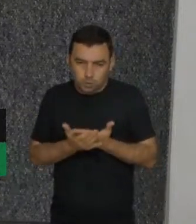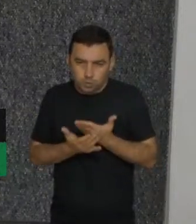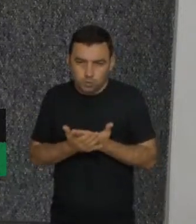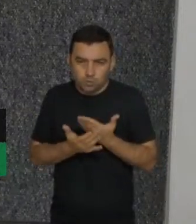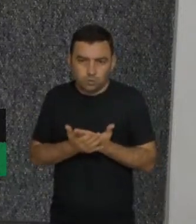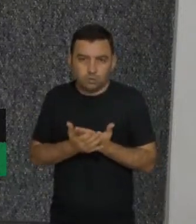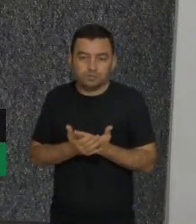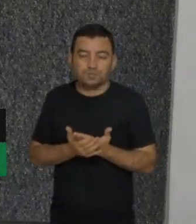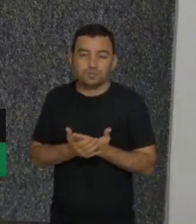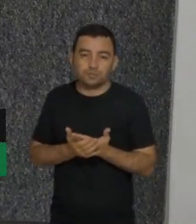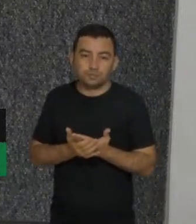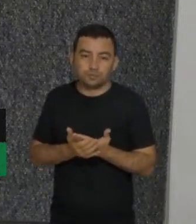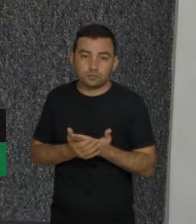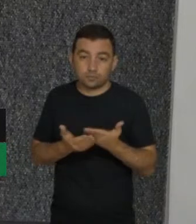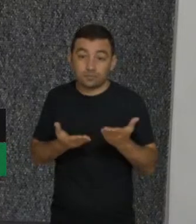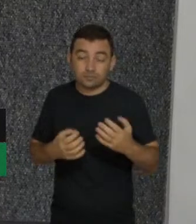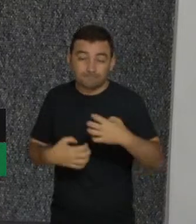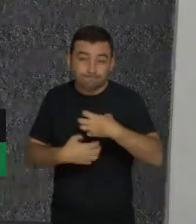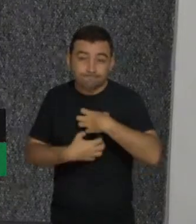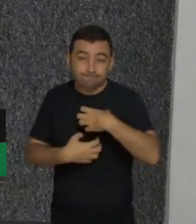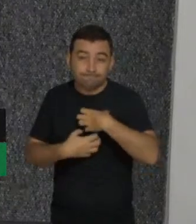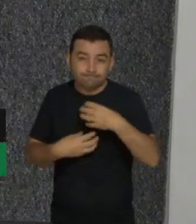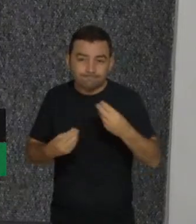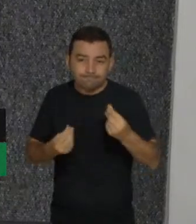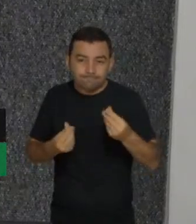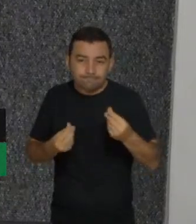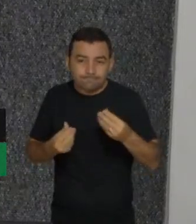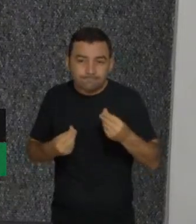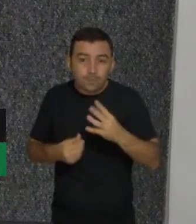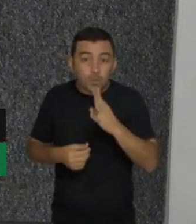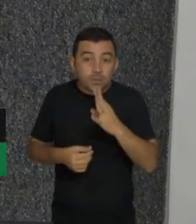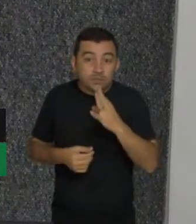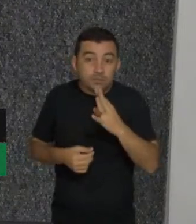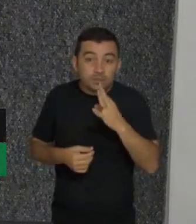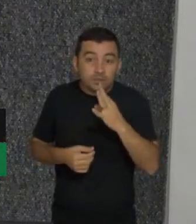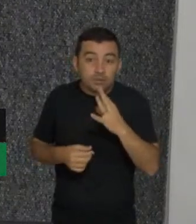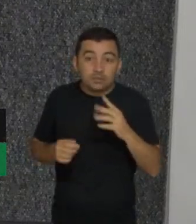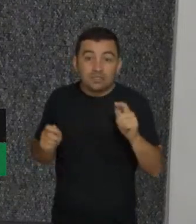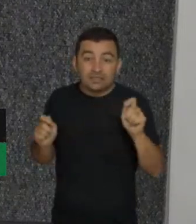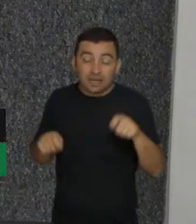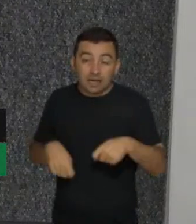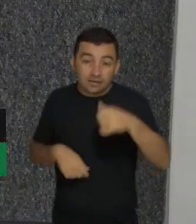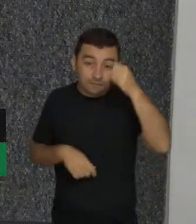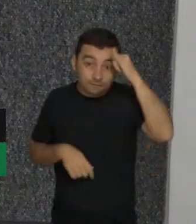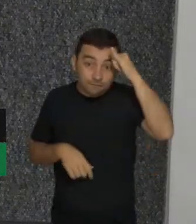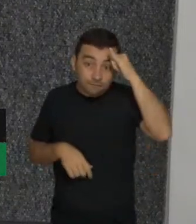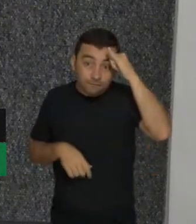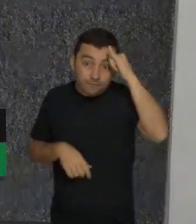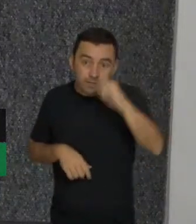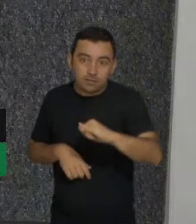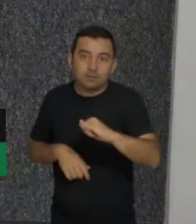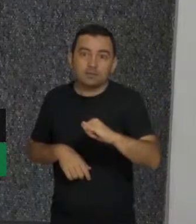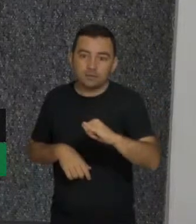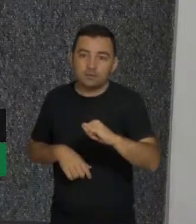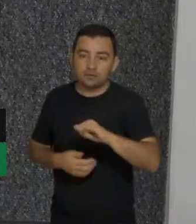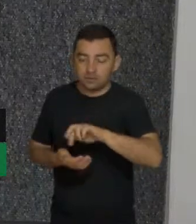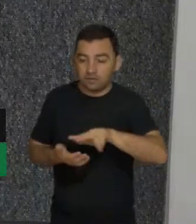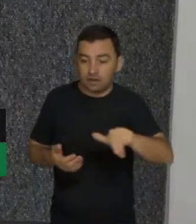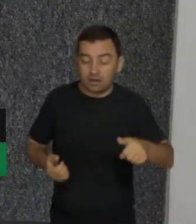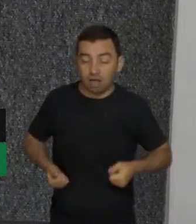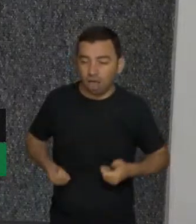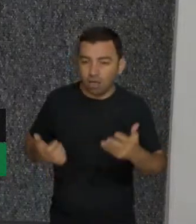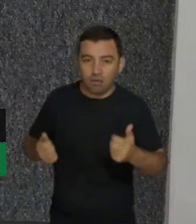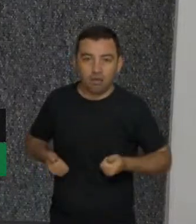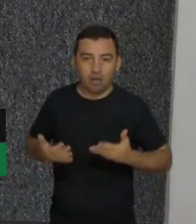através da sensibilidade do conhecimento evita com que inúmeros recursos sejam gastos à